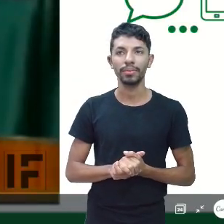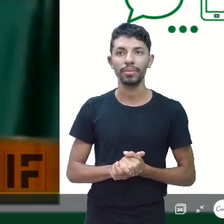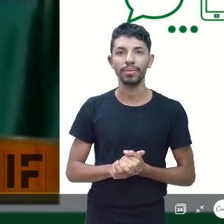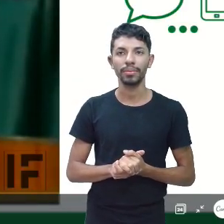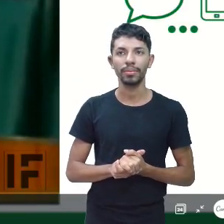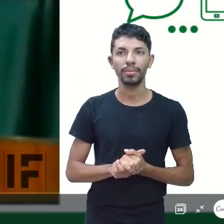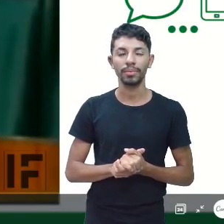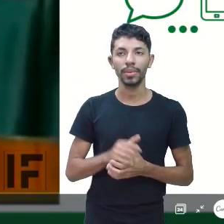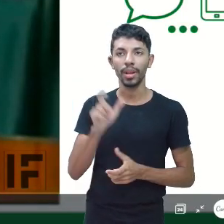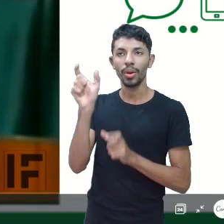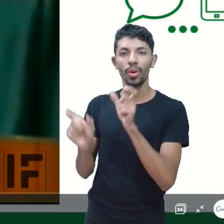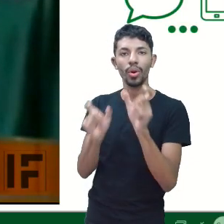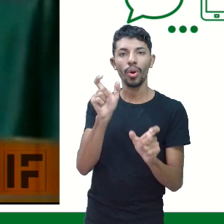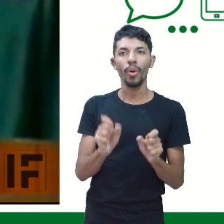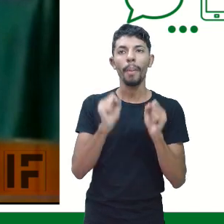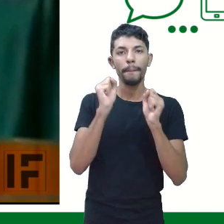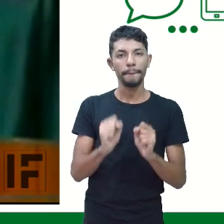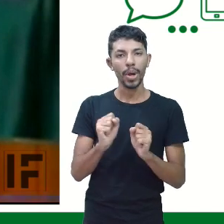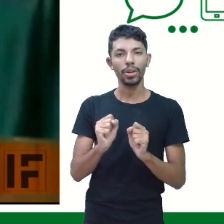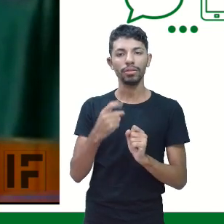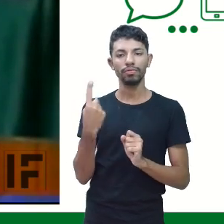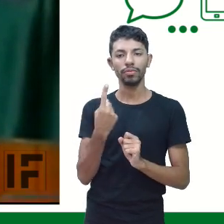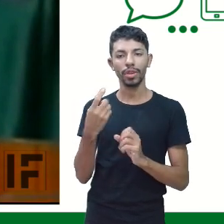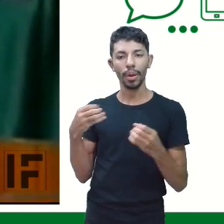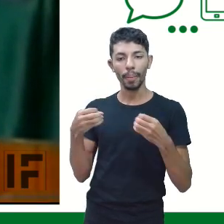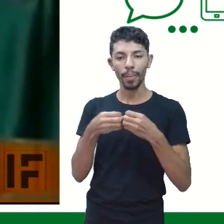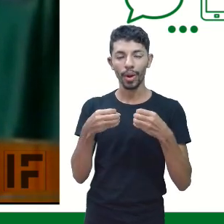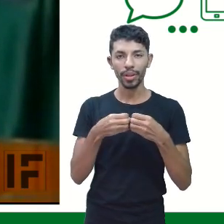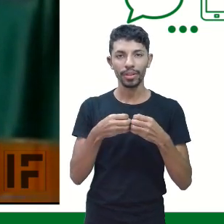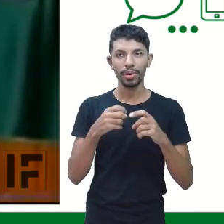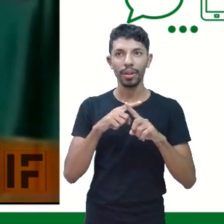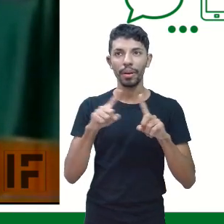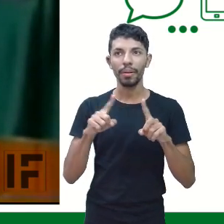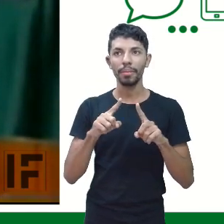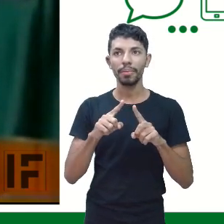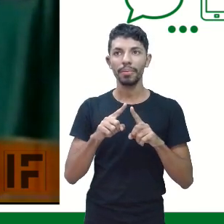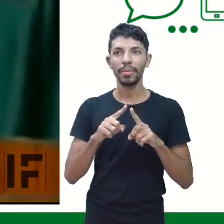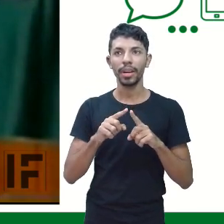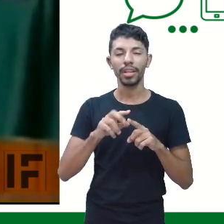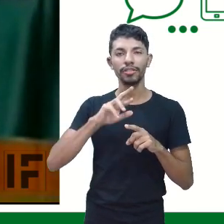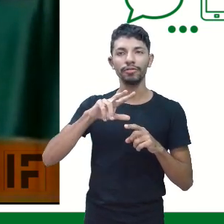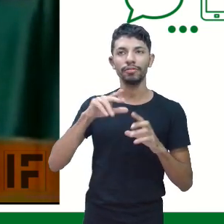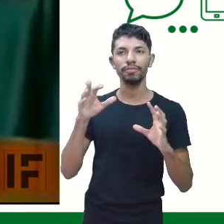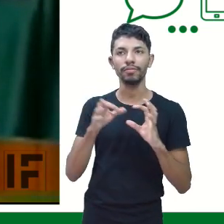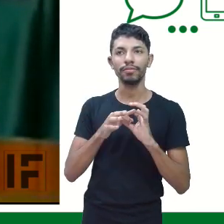ser individualmente prósperos, mas não fazem ricas as nações.